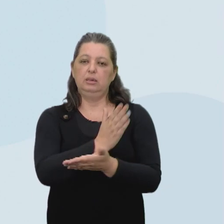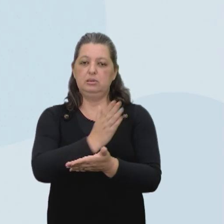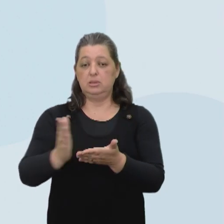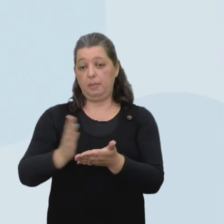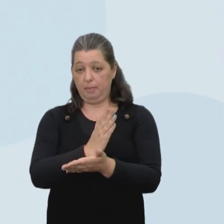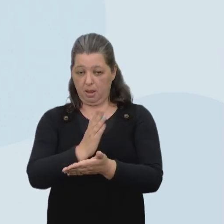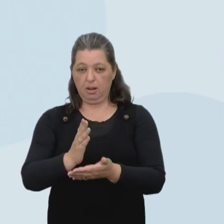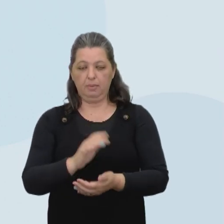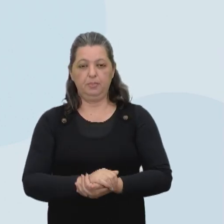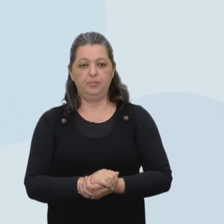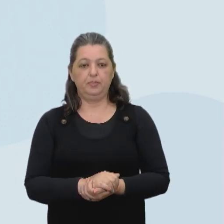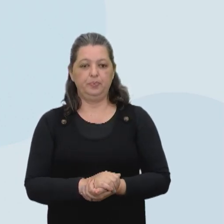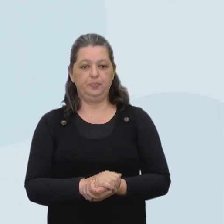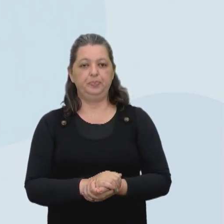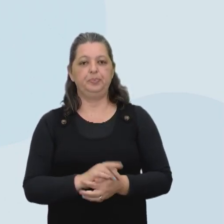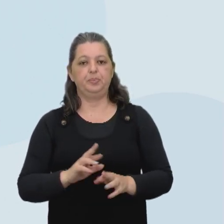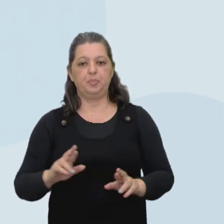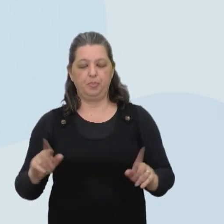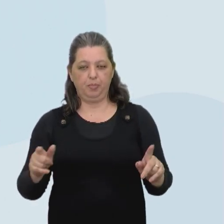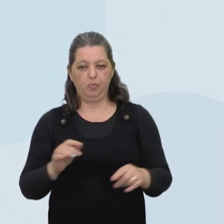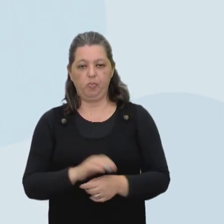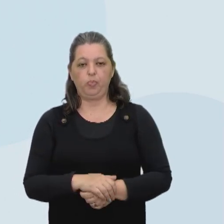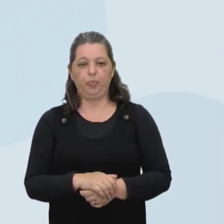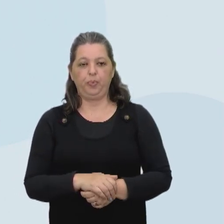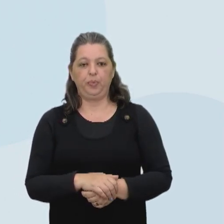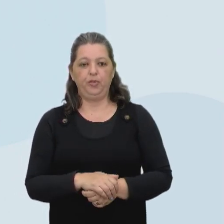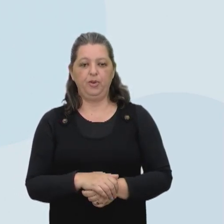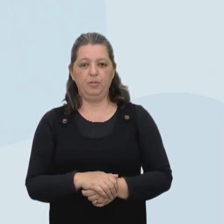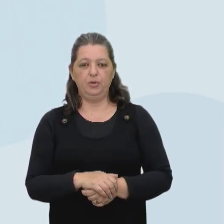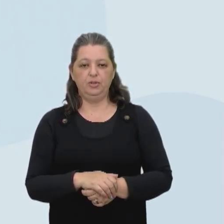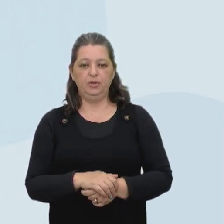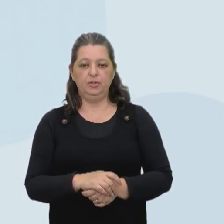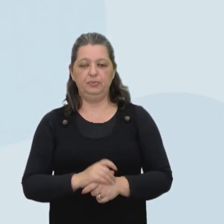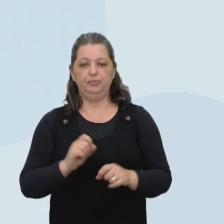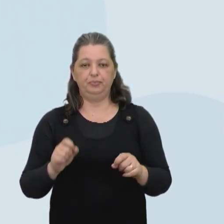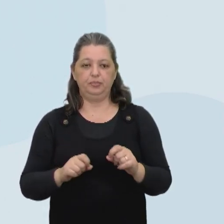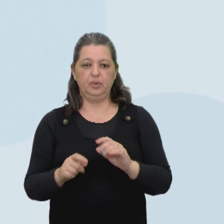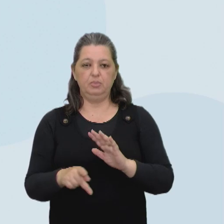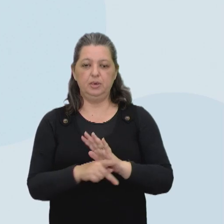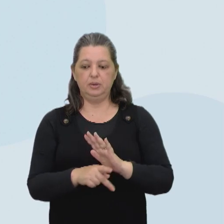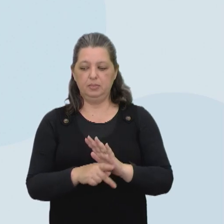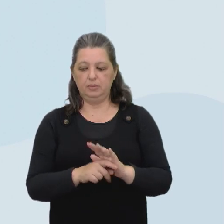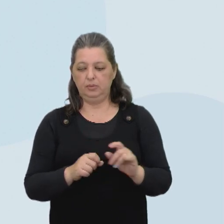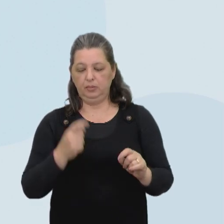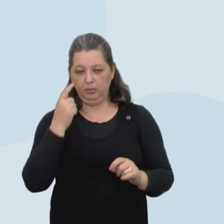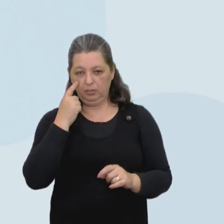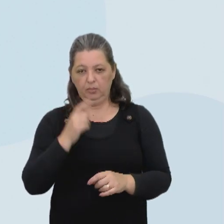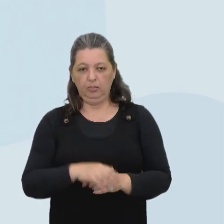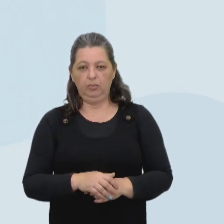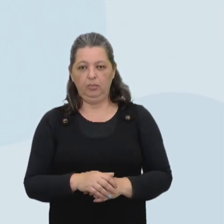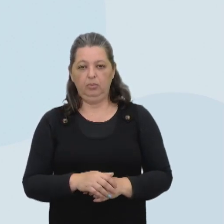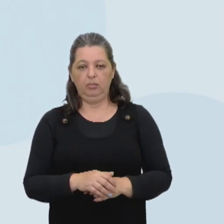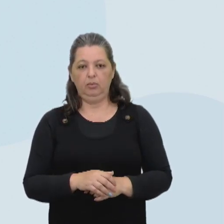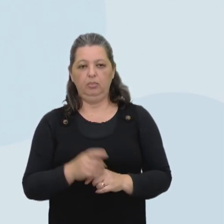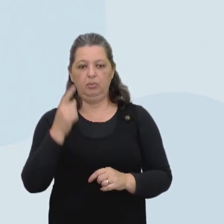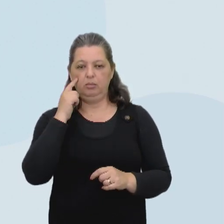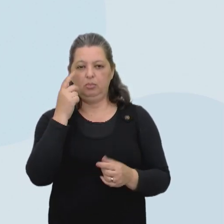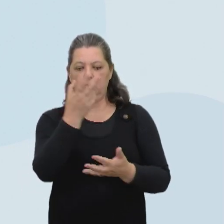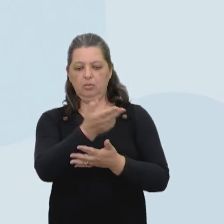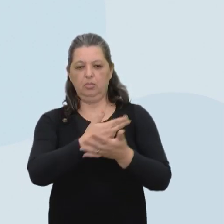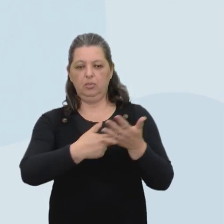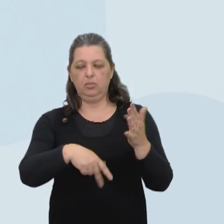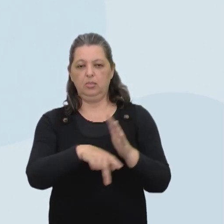em várias partes diferentes. Eu não, né, professora Inês? Que ela que montou a aula bem legal pra gente. Então, olha lá. A figura representa